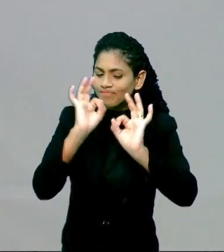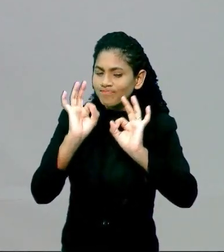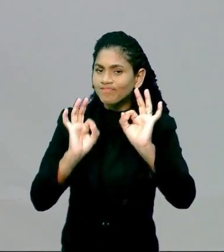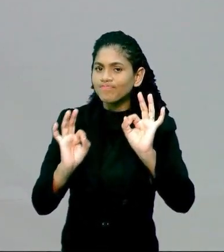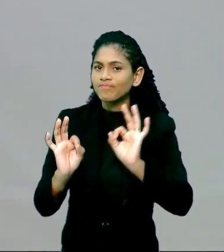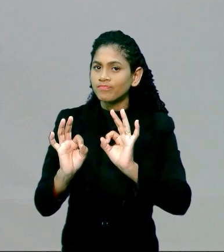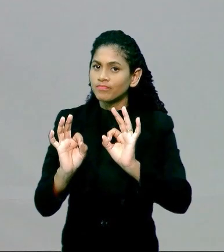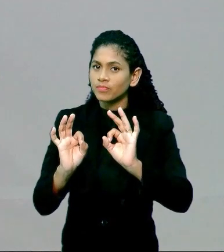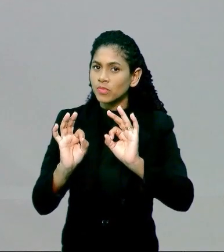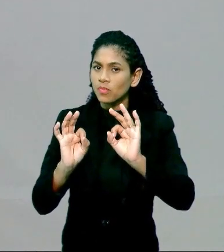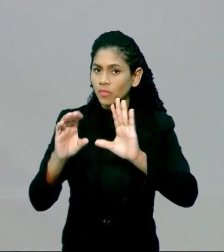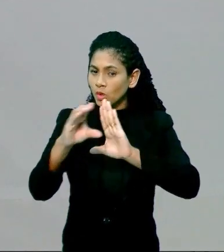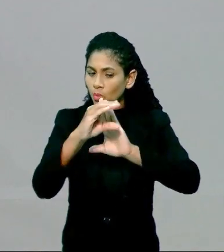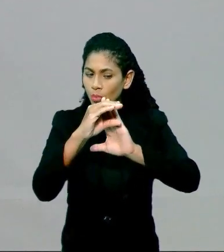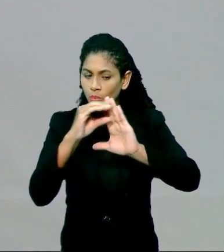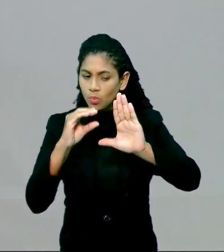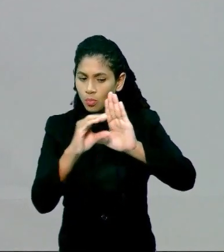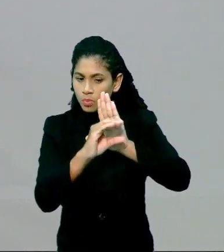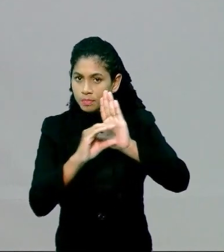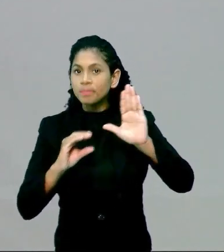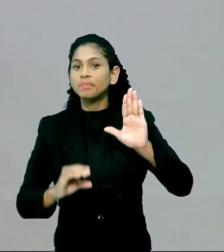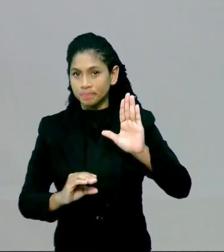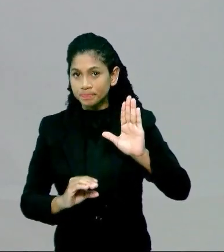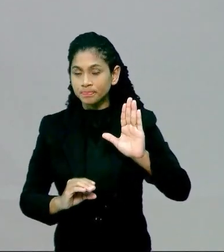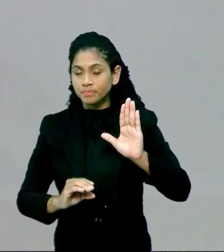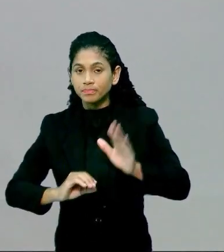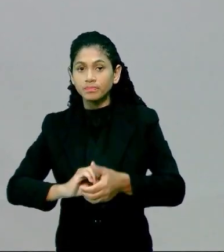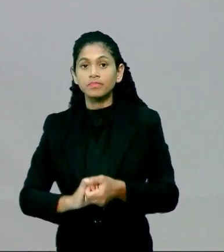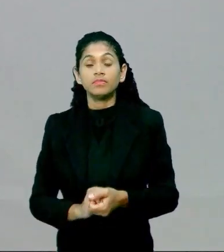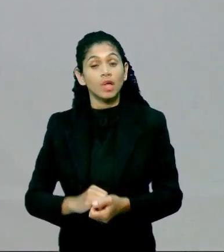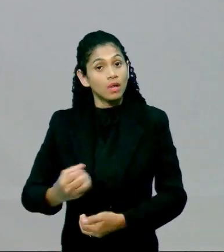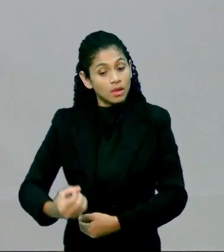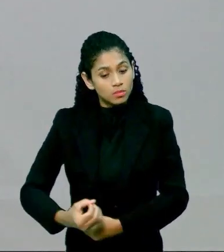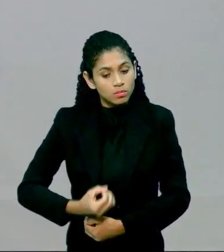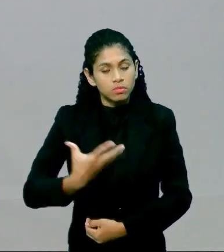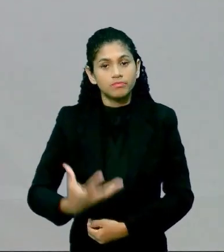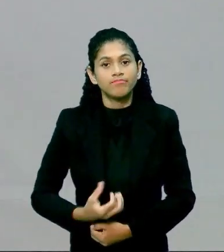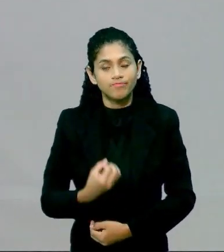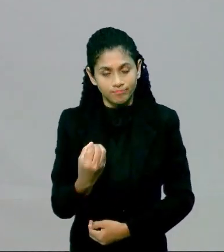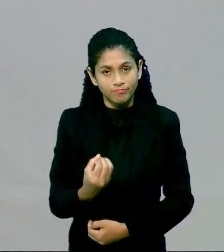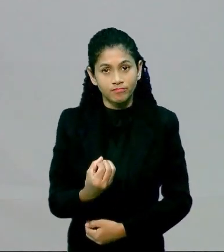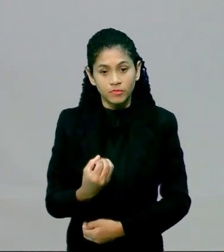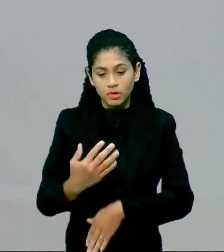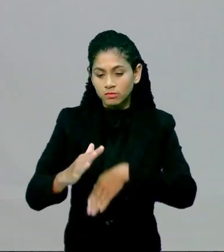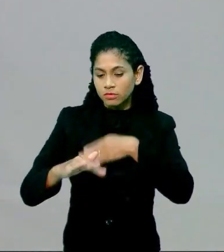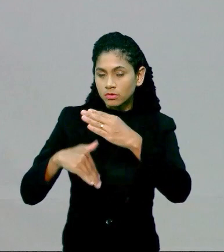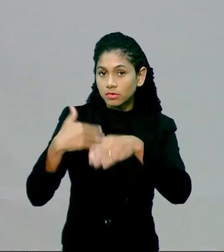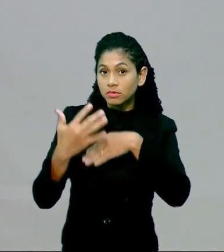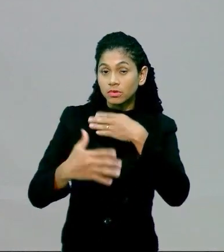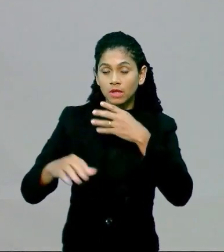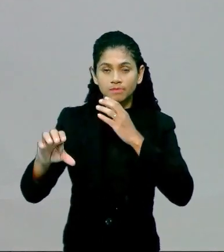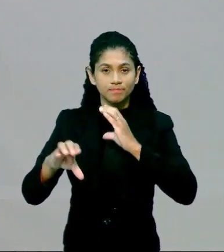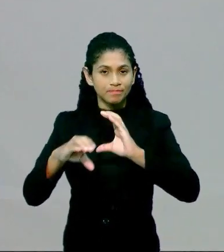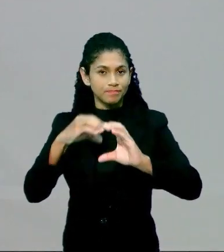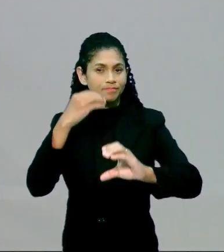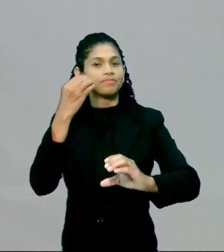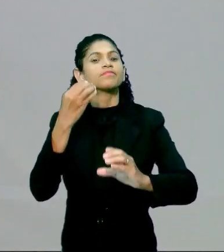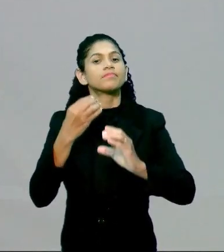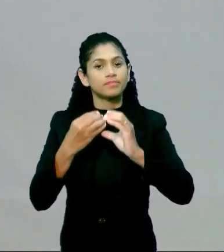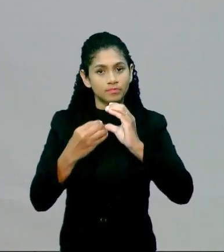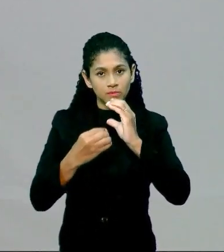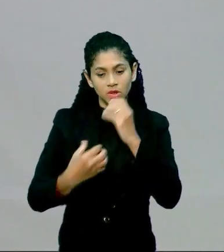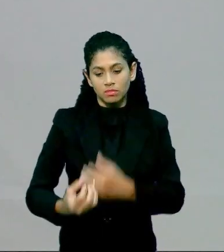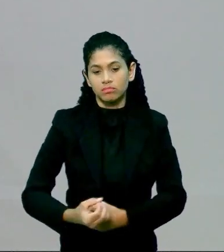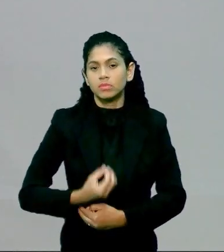aí, no trovadorismo, se desenvolvem as cantigas trovadorescas. Então, observa o nome, cantigas.